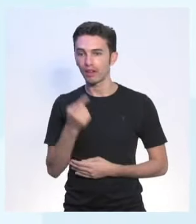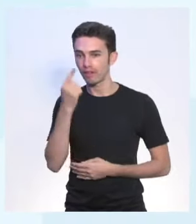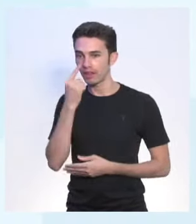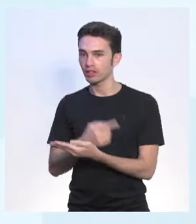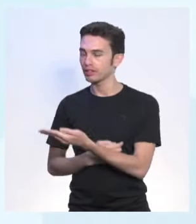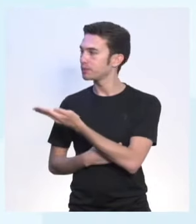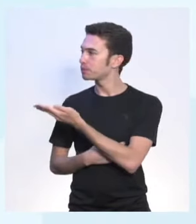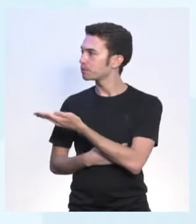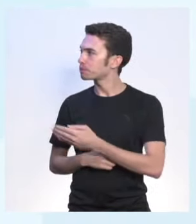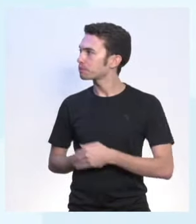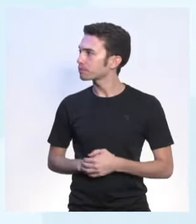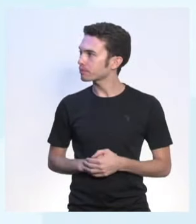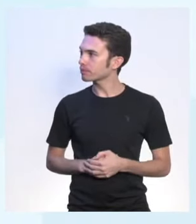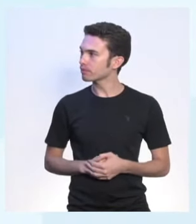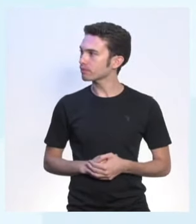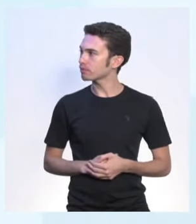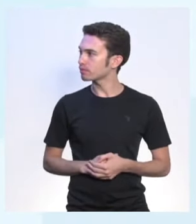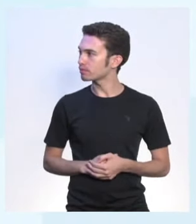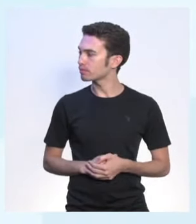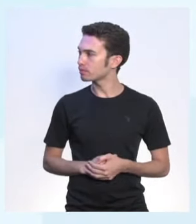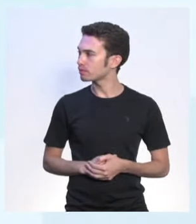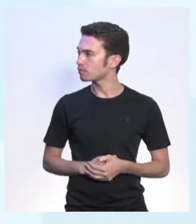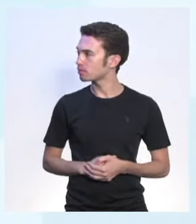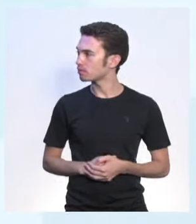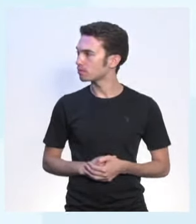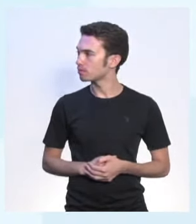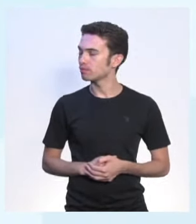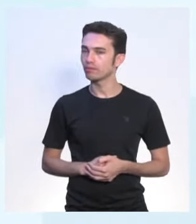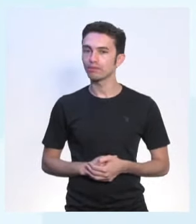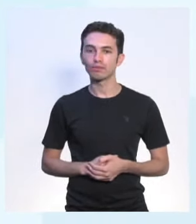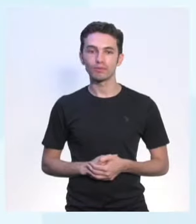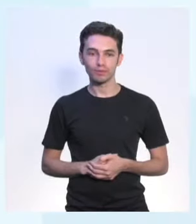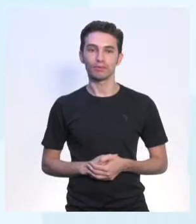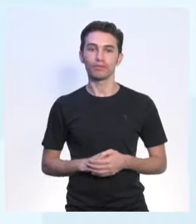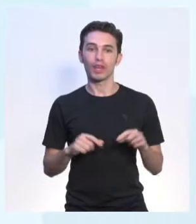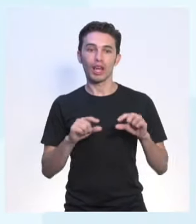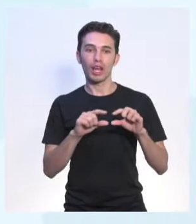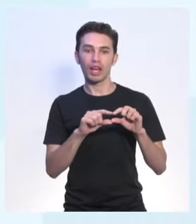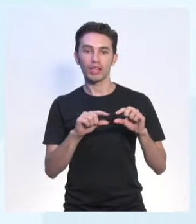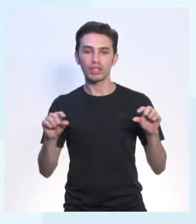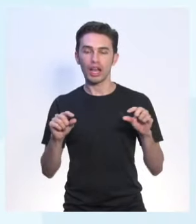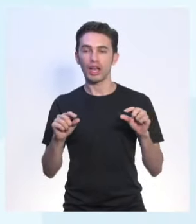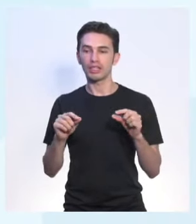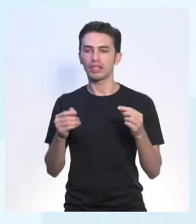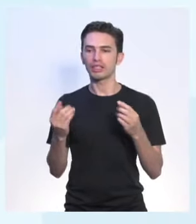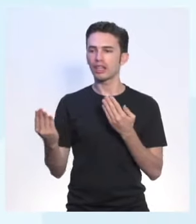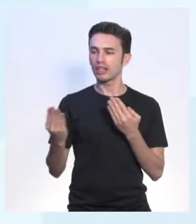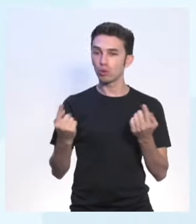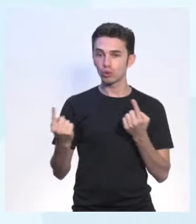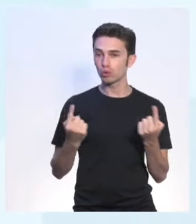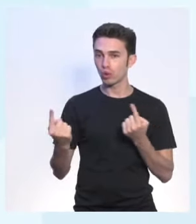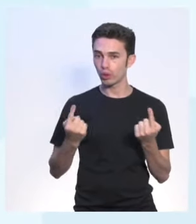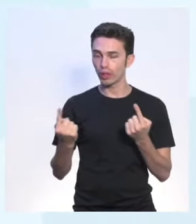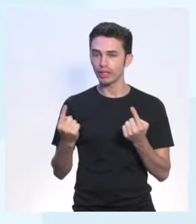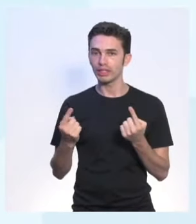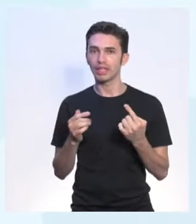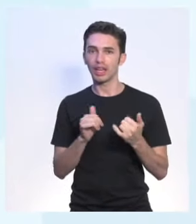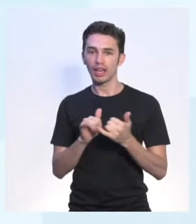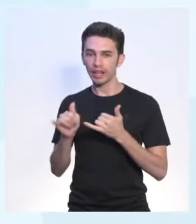mensagem. Both types of energy sources. Ambos os tipos de energia, fontes de